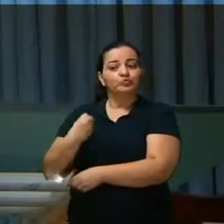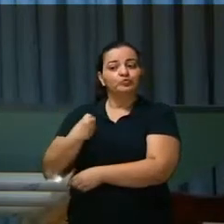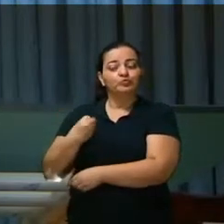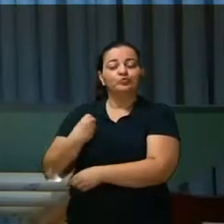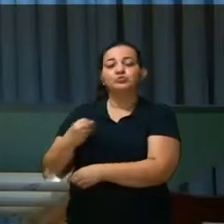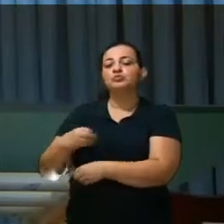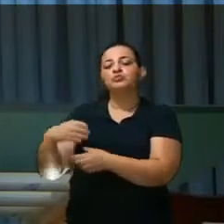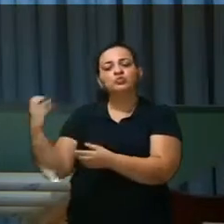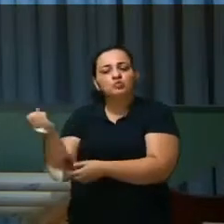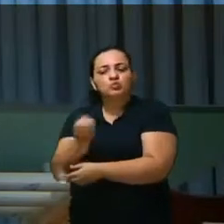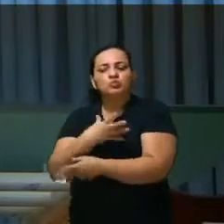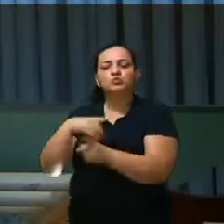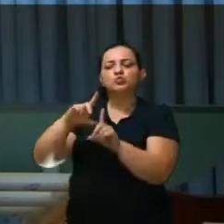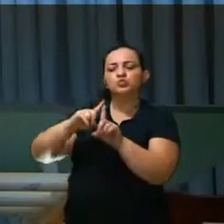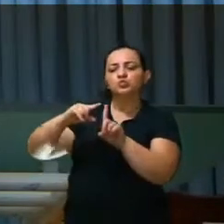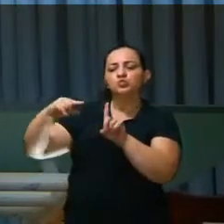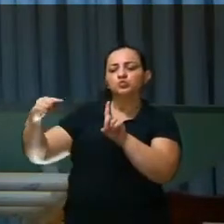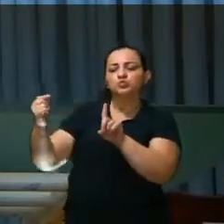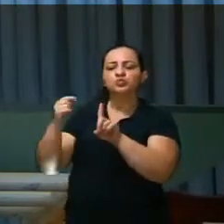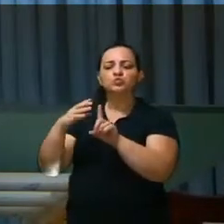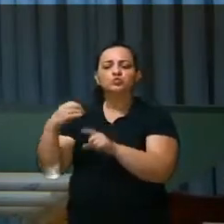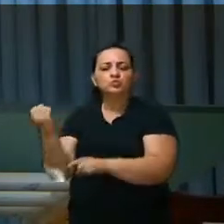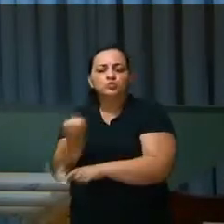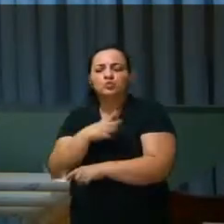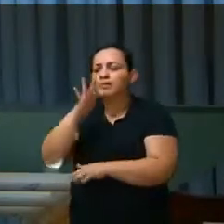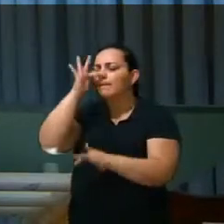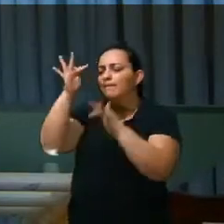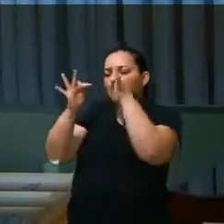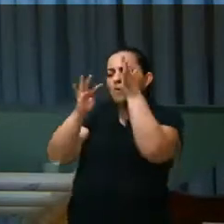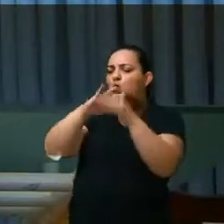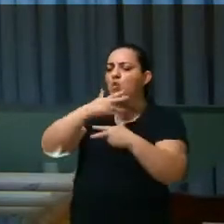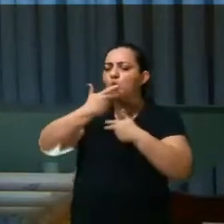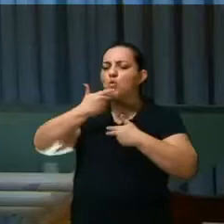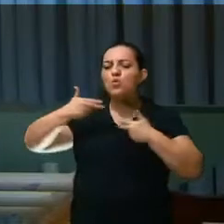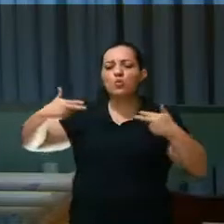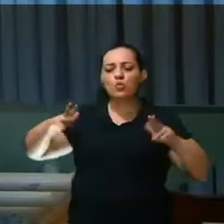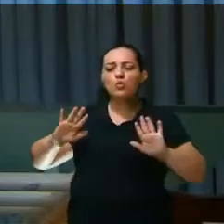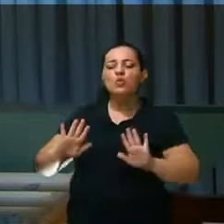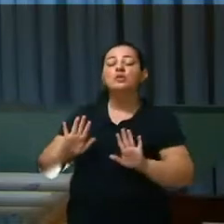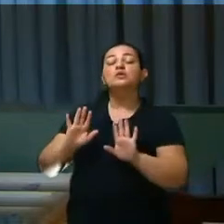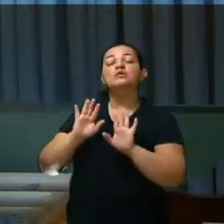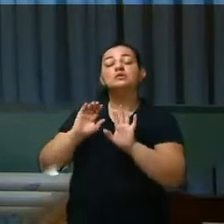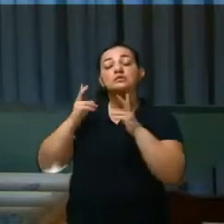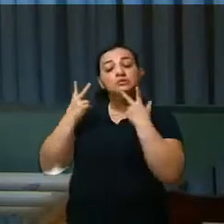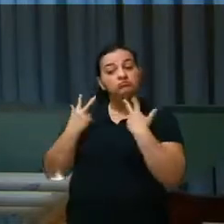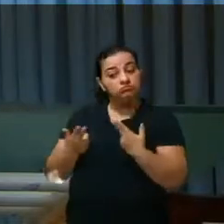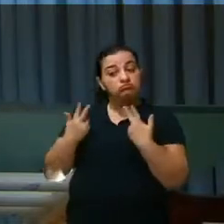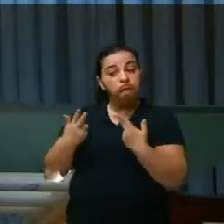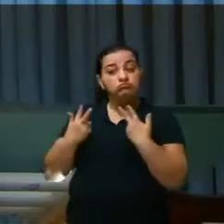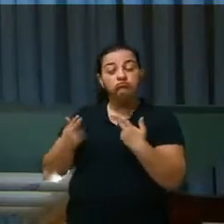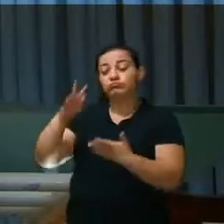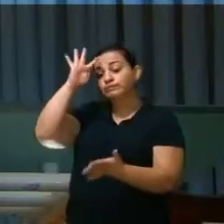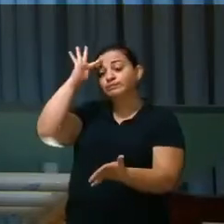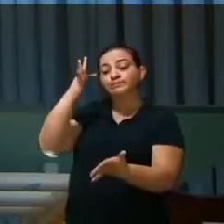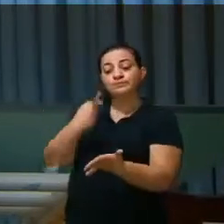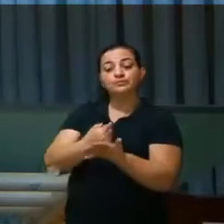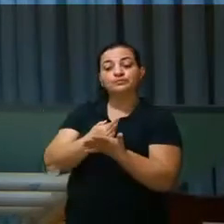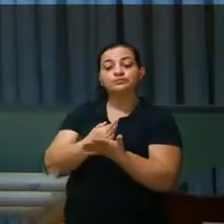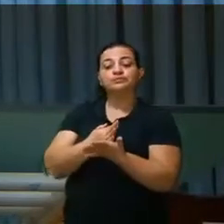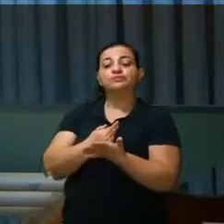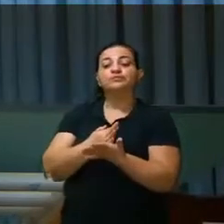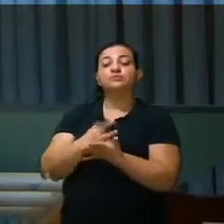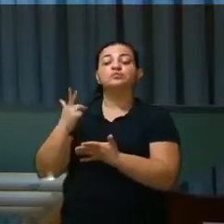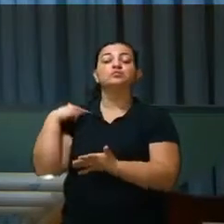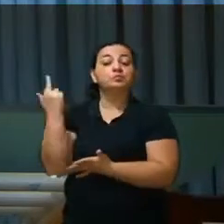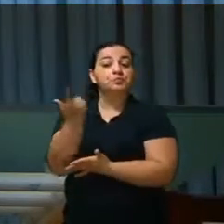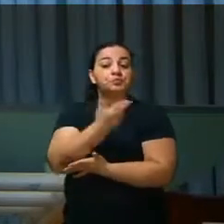novas folhas novas Galhos flores e frutos e assim irmãos é a fé bom